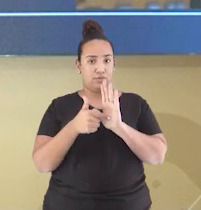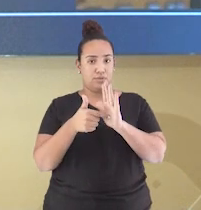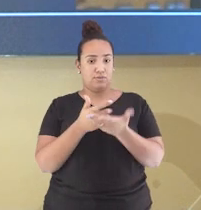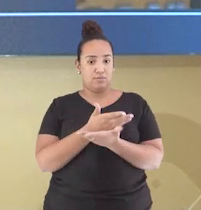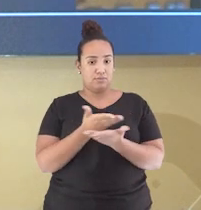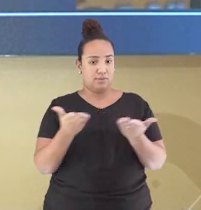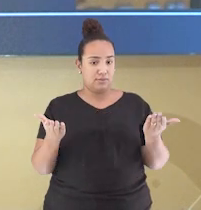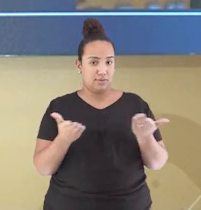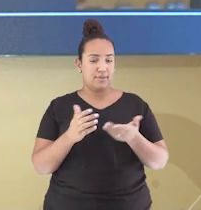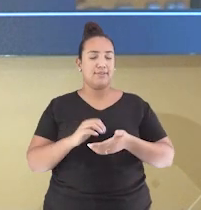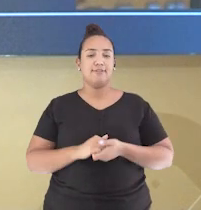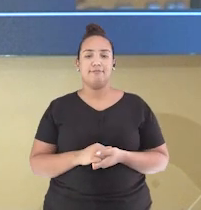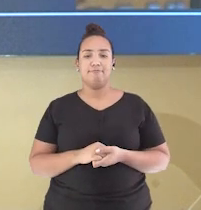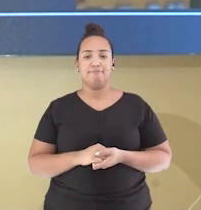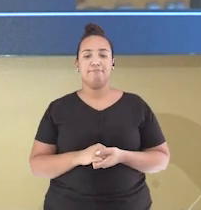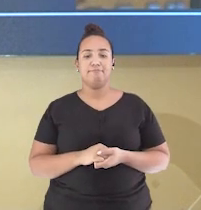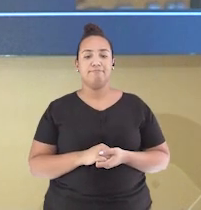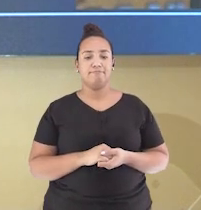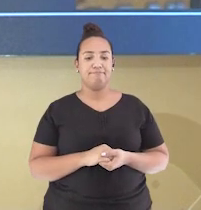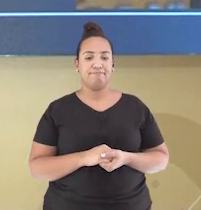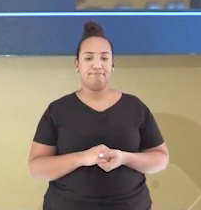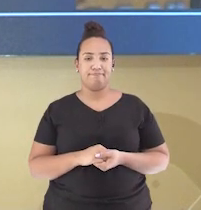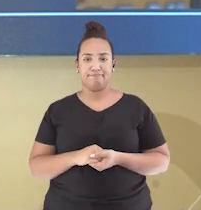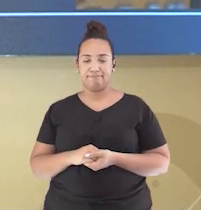mesmo que eu comecei com a aula de hoje fazendo, ó.